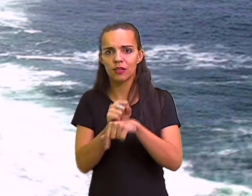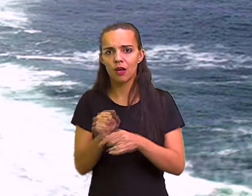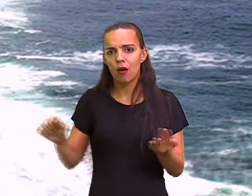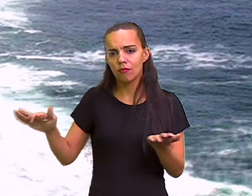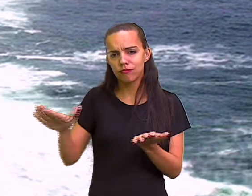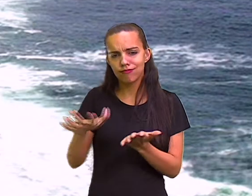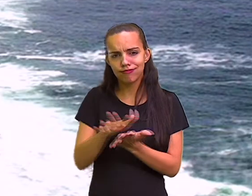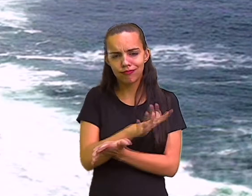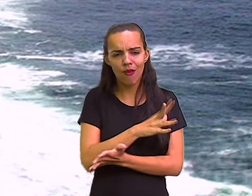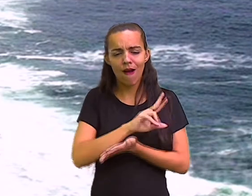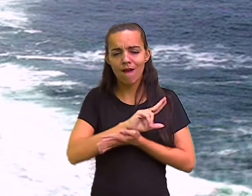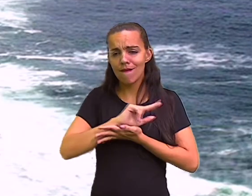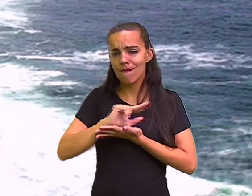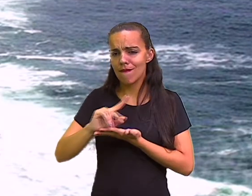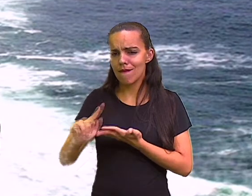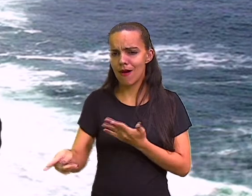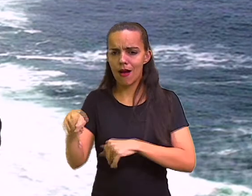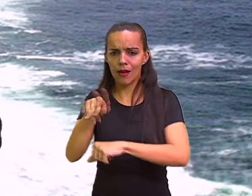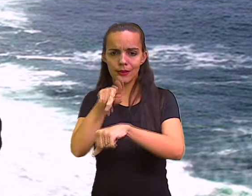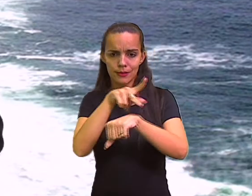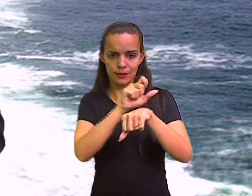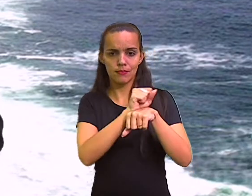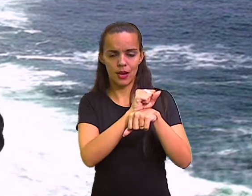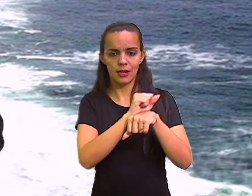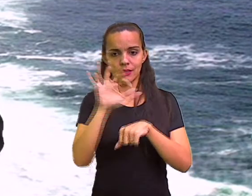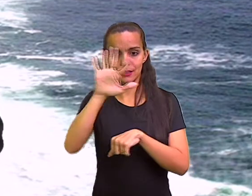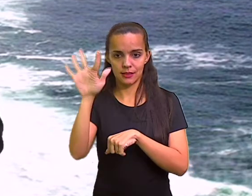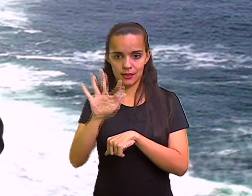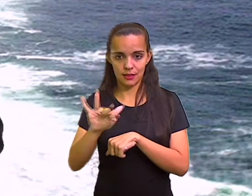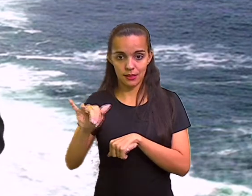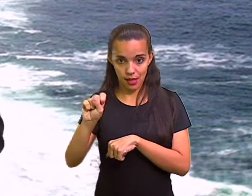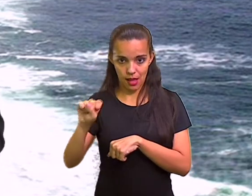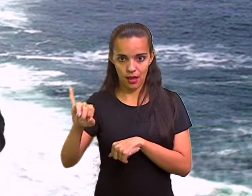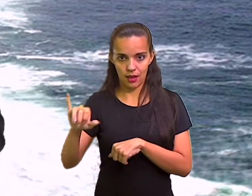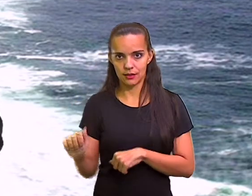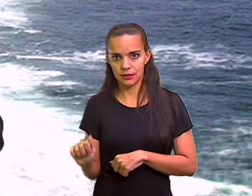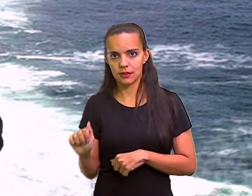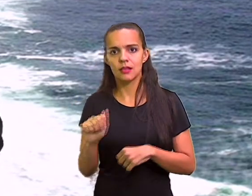Sudeste Asiático, como Sri Lanka, que foi o mais afetado,